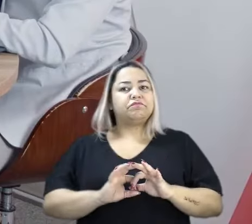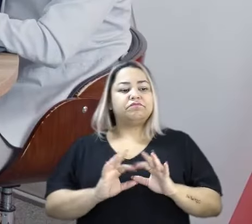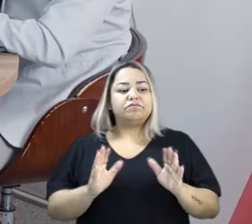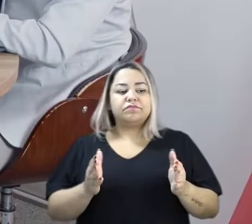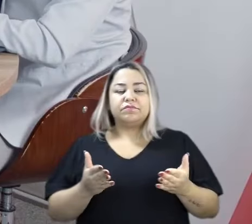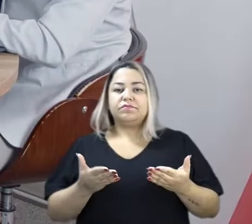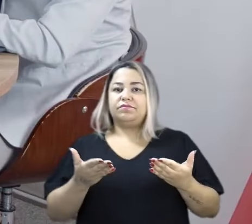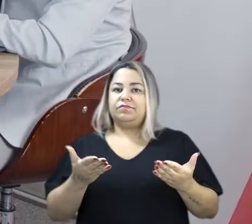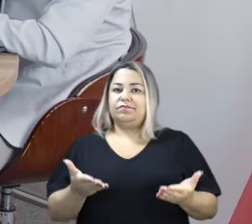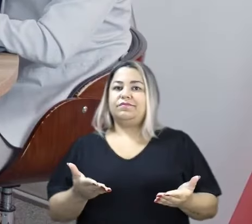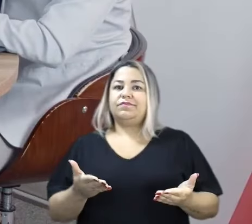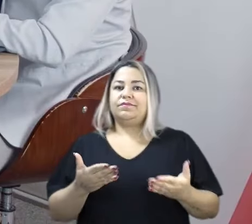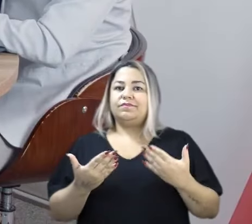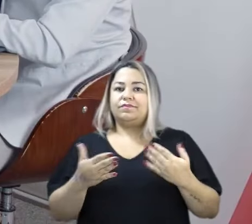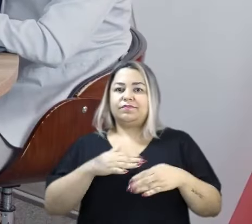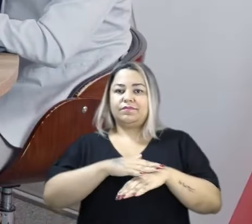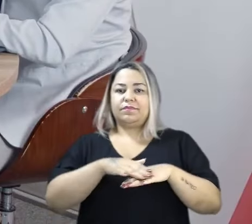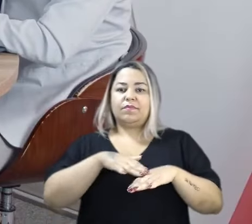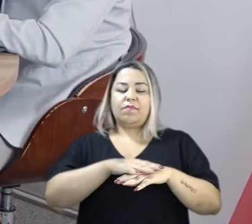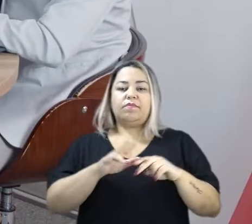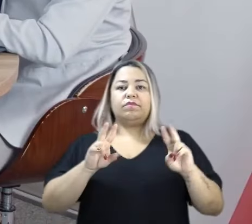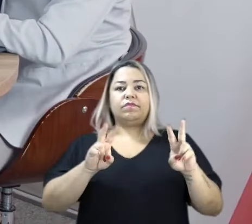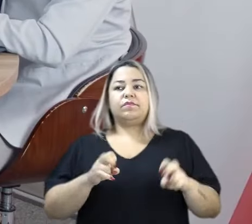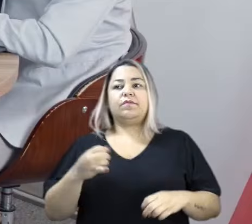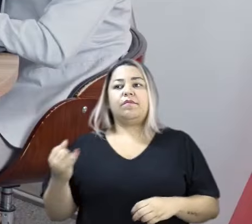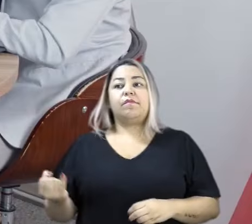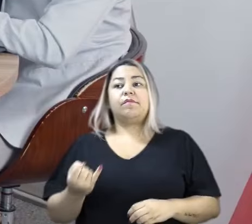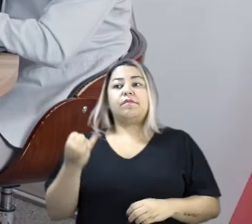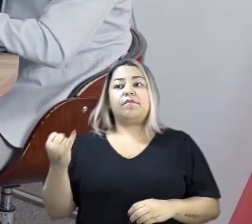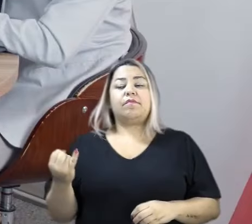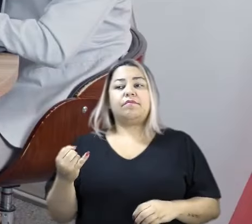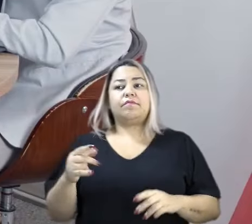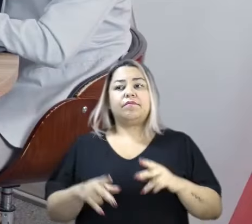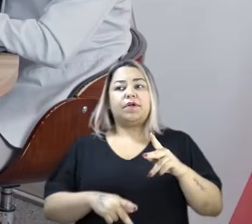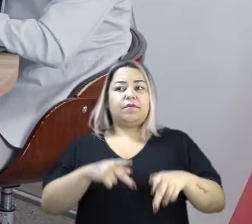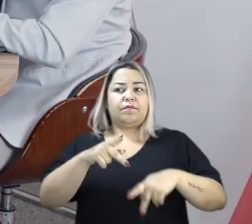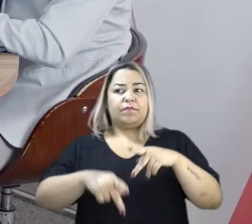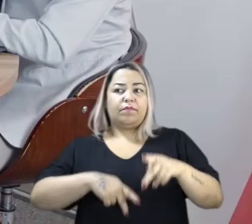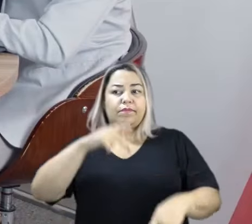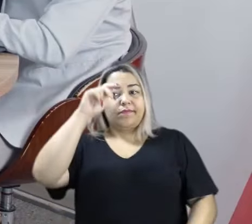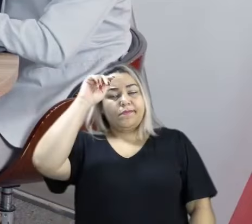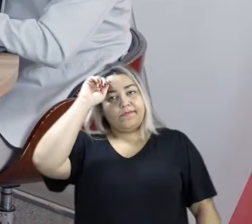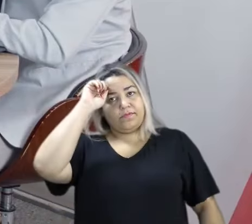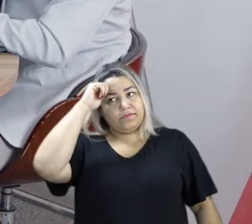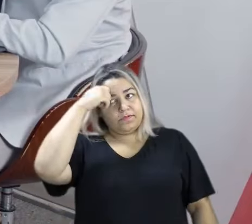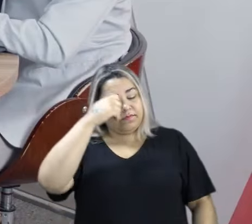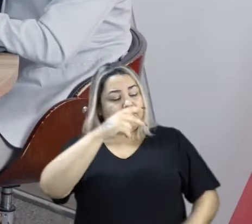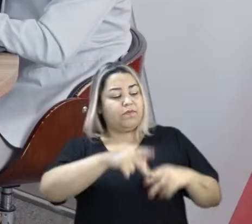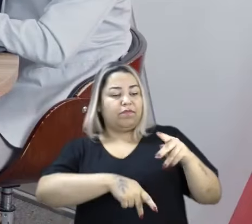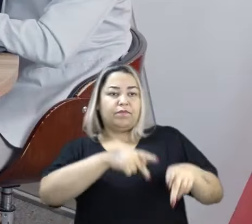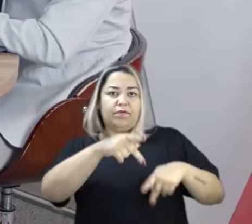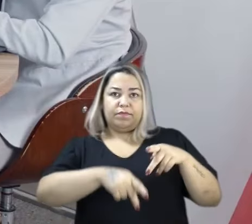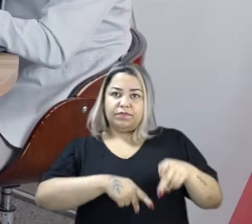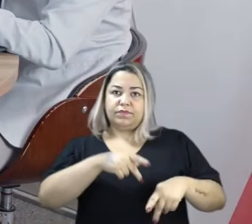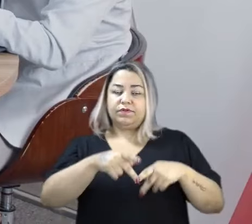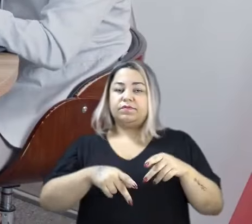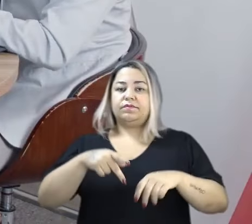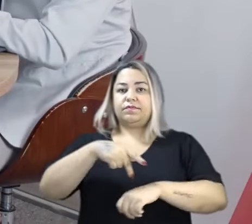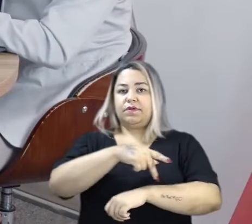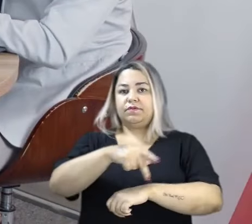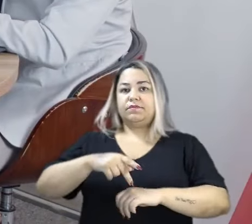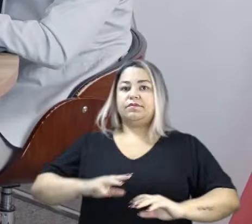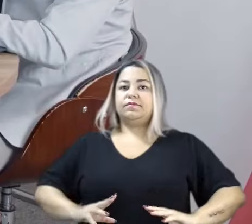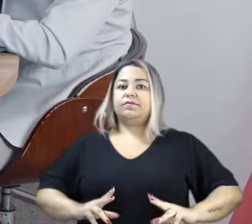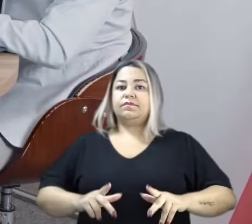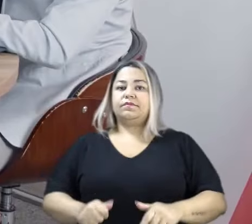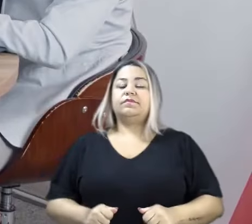né, para a gente poder conversar sobre esses temas que são tão importantes, tanto para a população negra, quanto para a população do país, toda